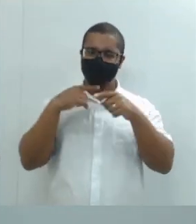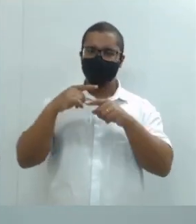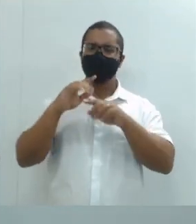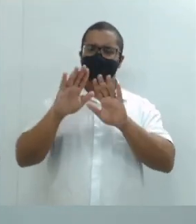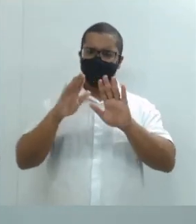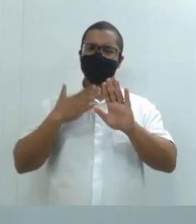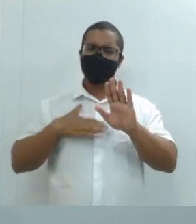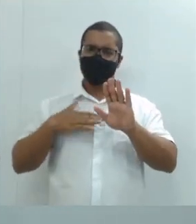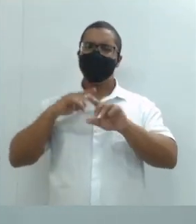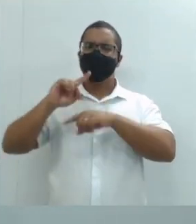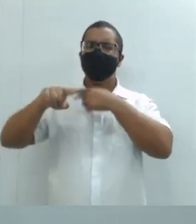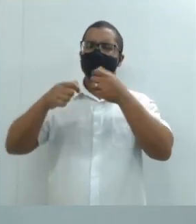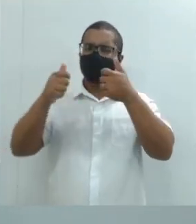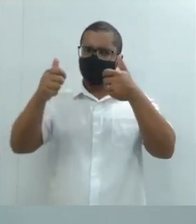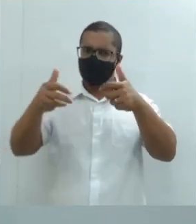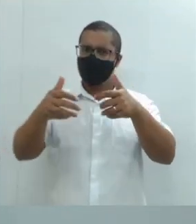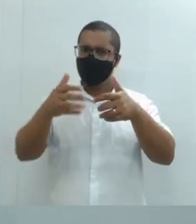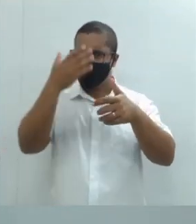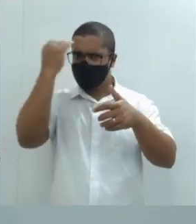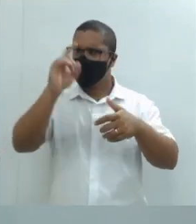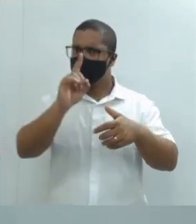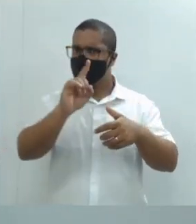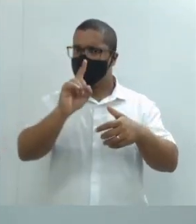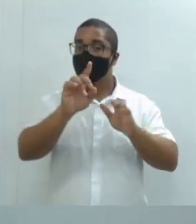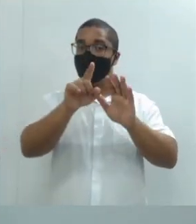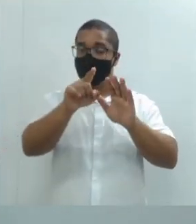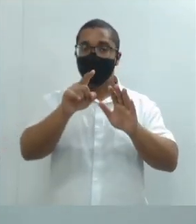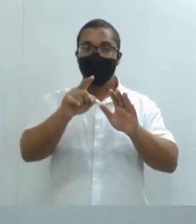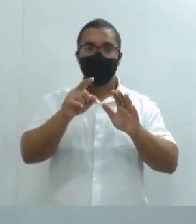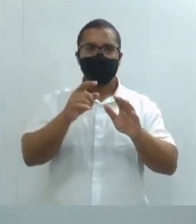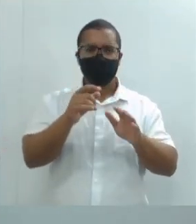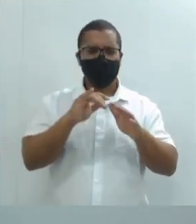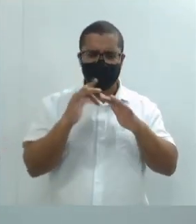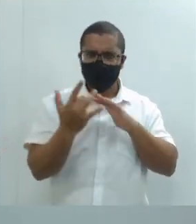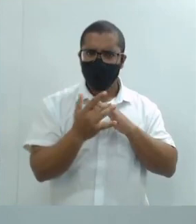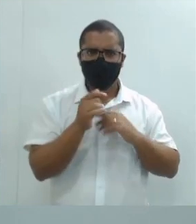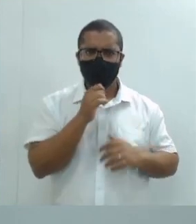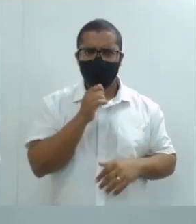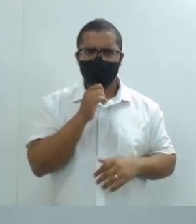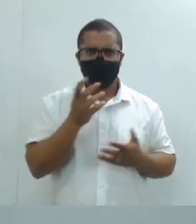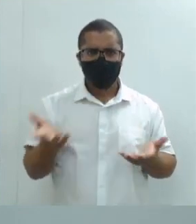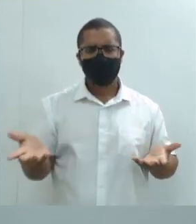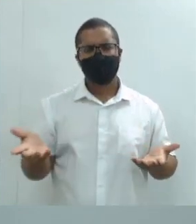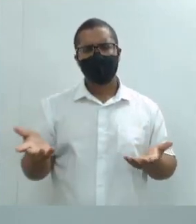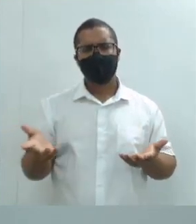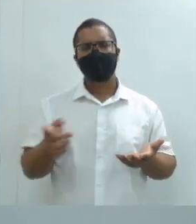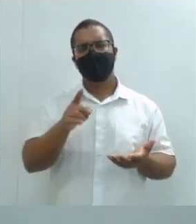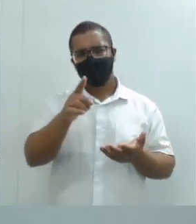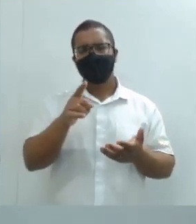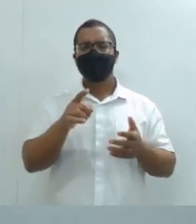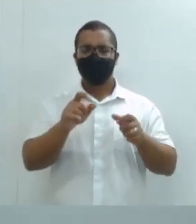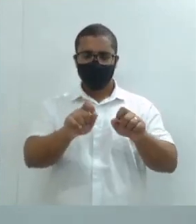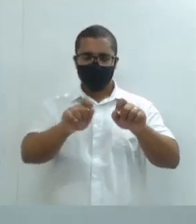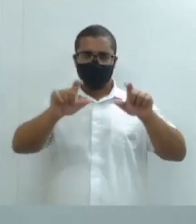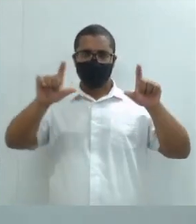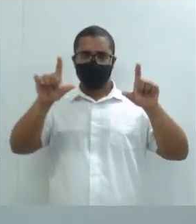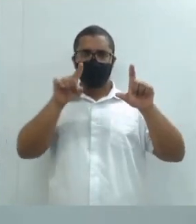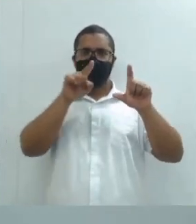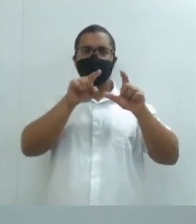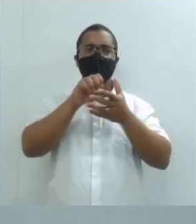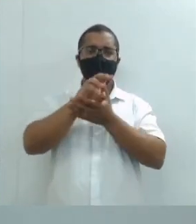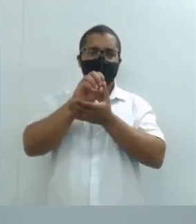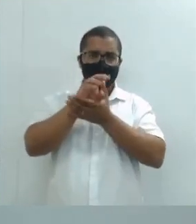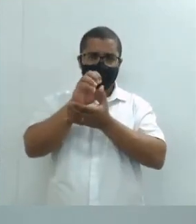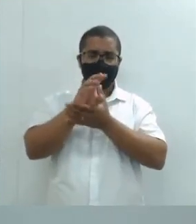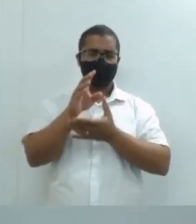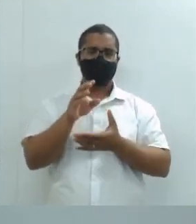pouco, tá bom? Não esquece. Se você não tiver plugado nas nossas redes sociais, não esquece de entrar lá na plataforma